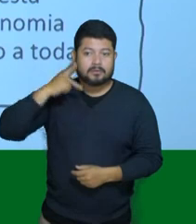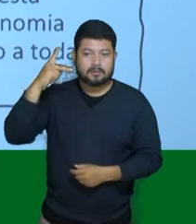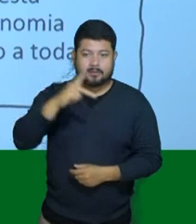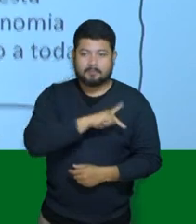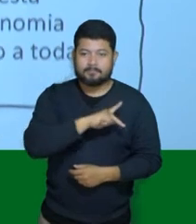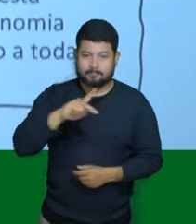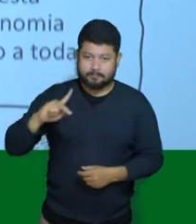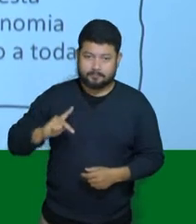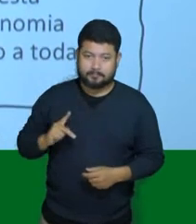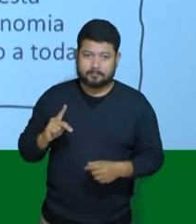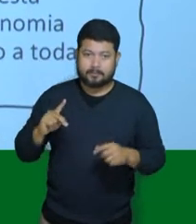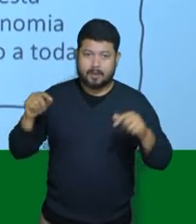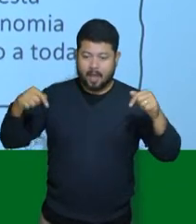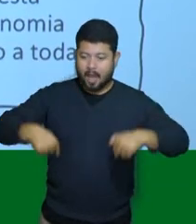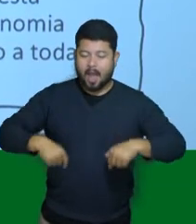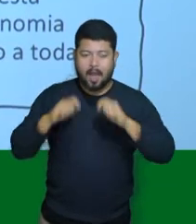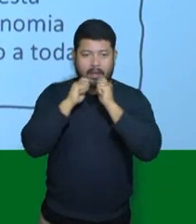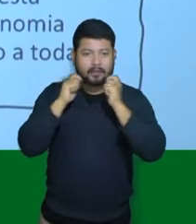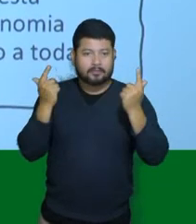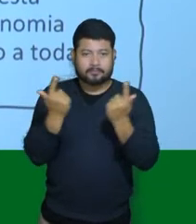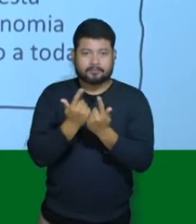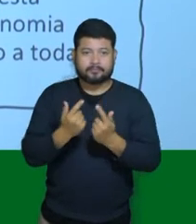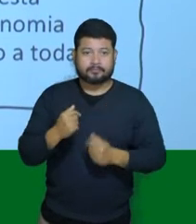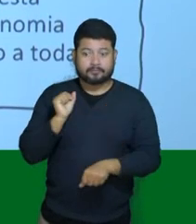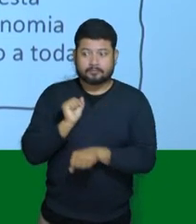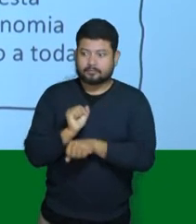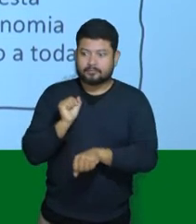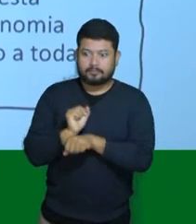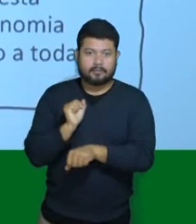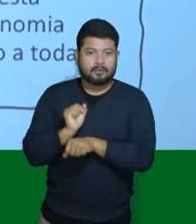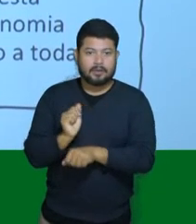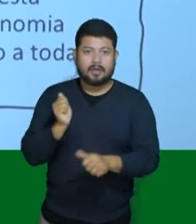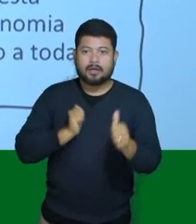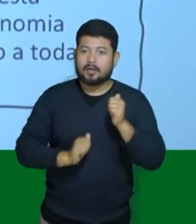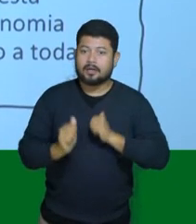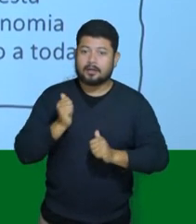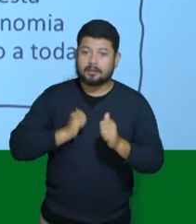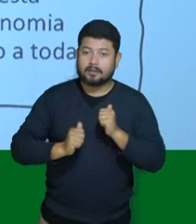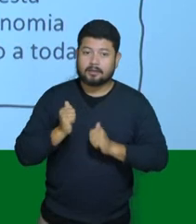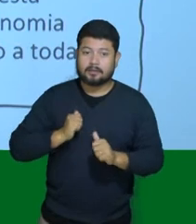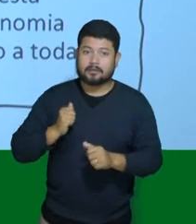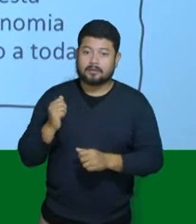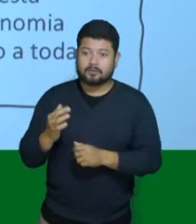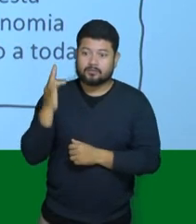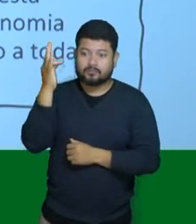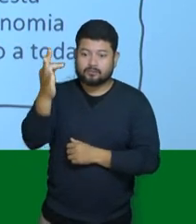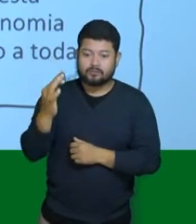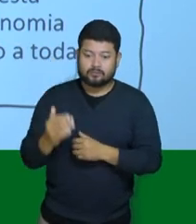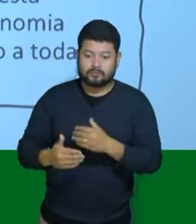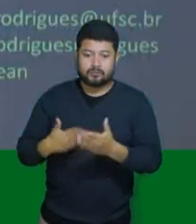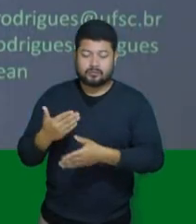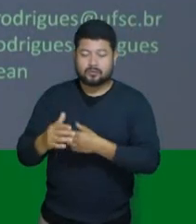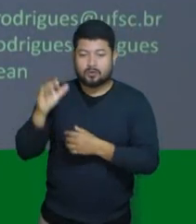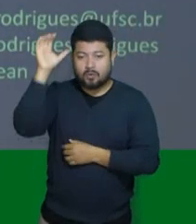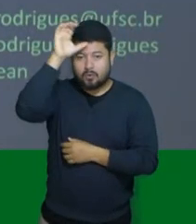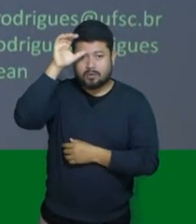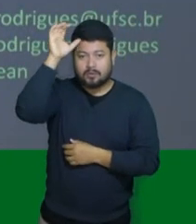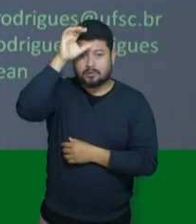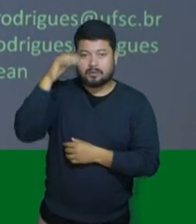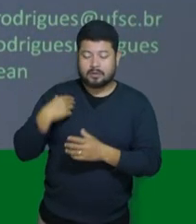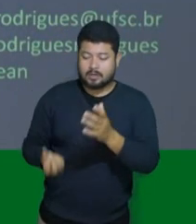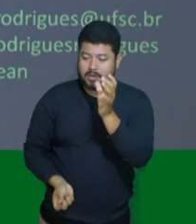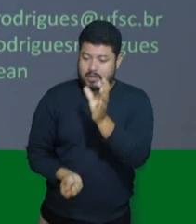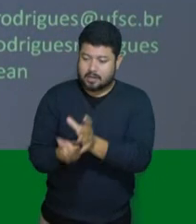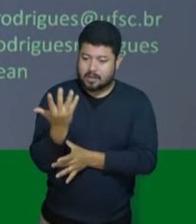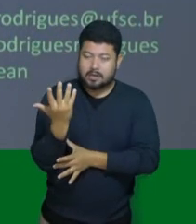E aí, aqui na casa do legislativo, eu espero que, né, mais e mais daqui para frente se conscientizem e criem